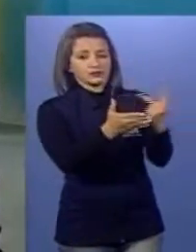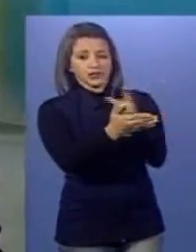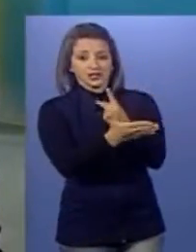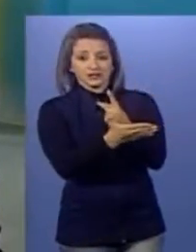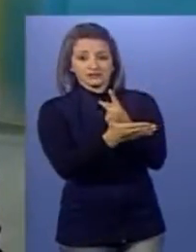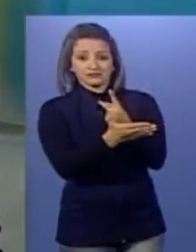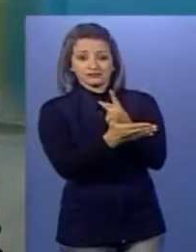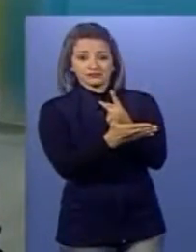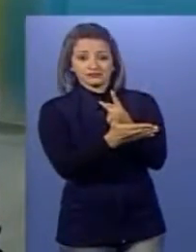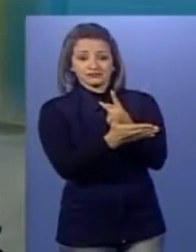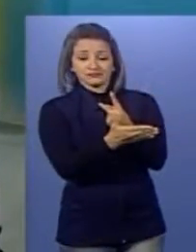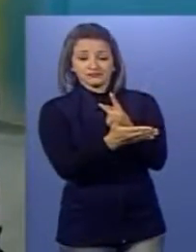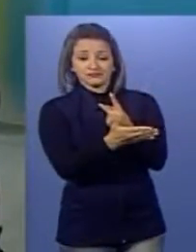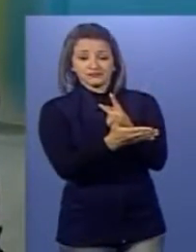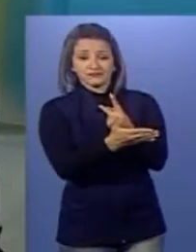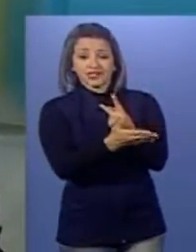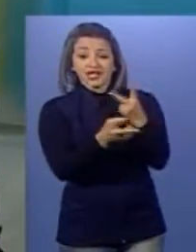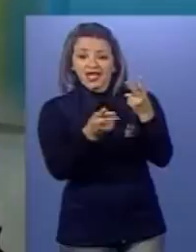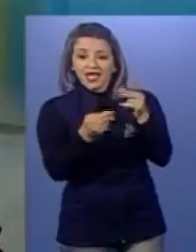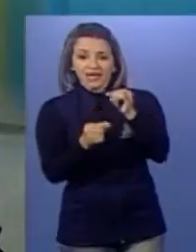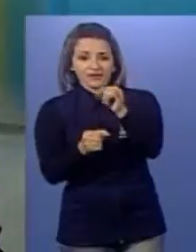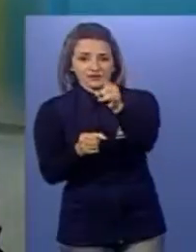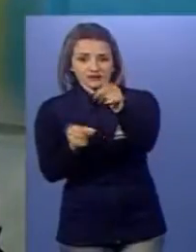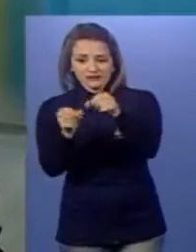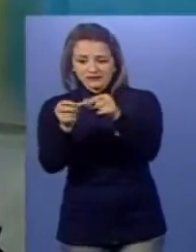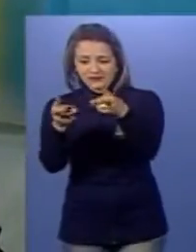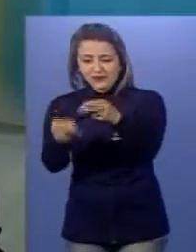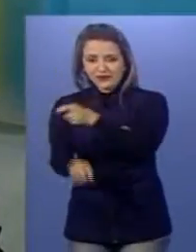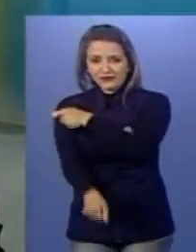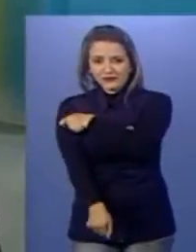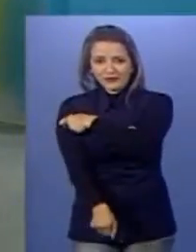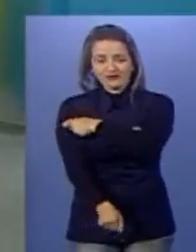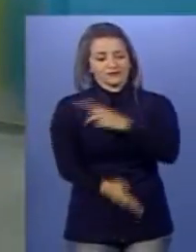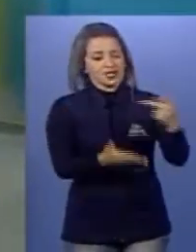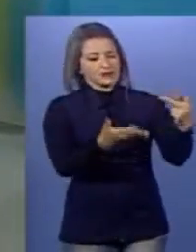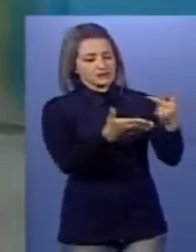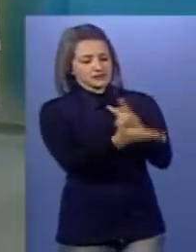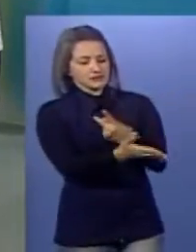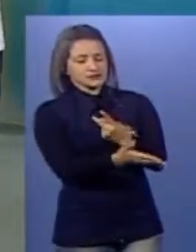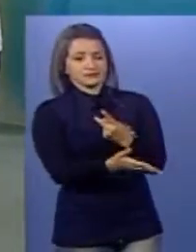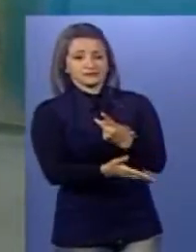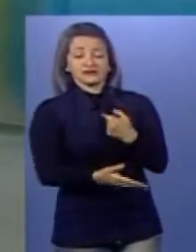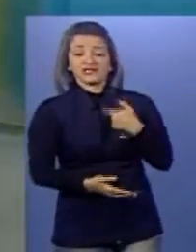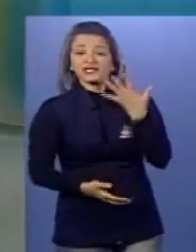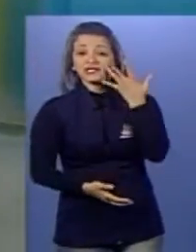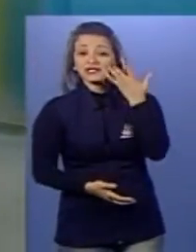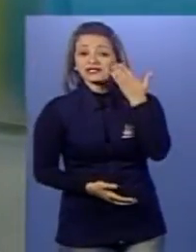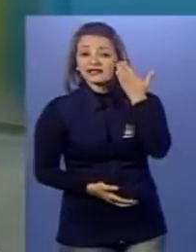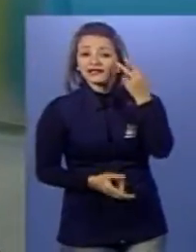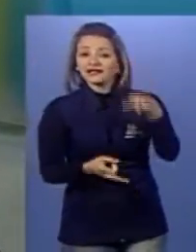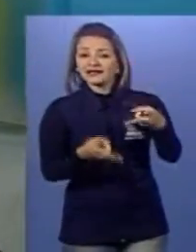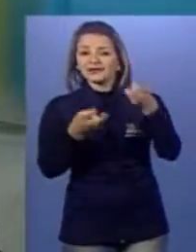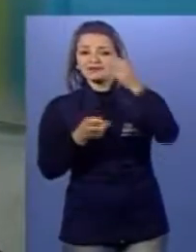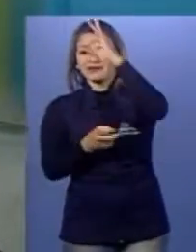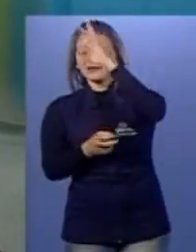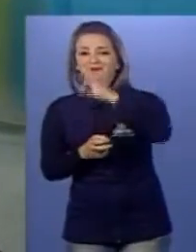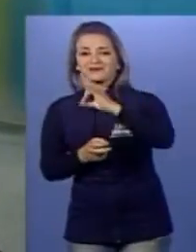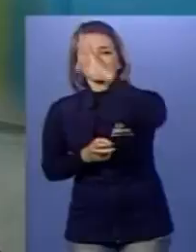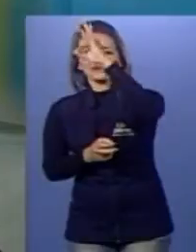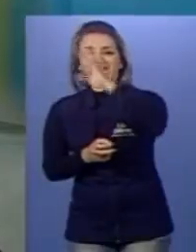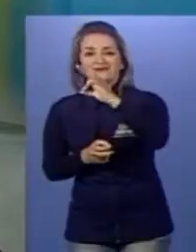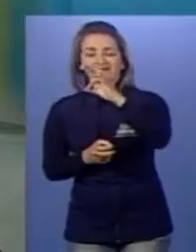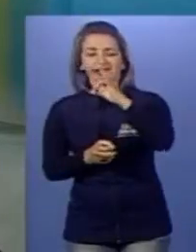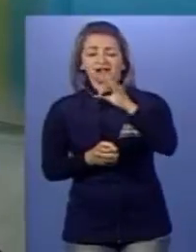e resolver pela alternativa então por exemplo não entendeu ele que achou que era só para diminuir